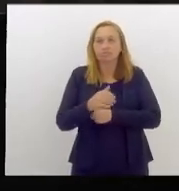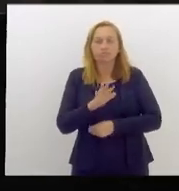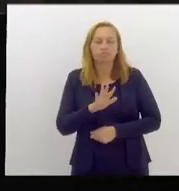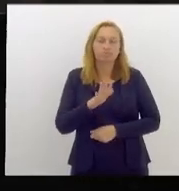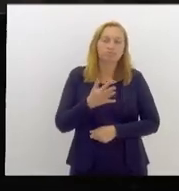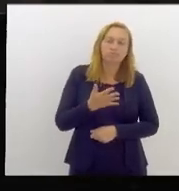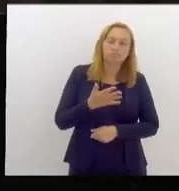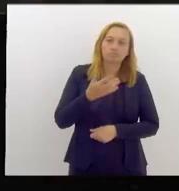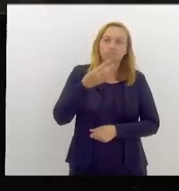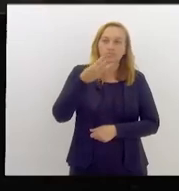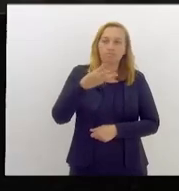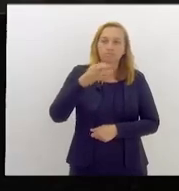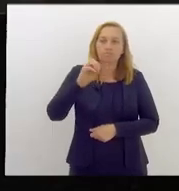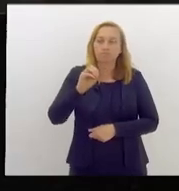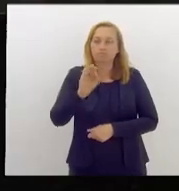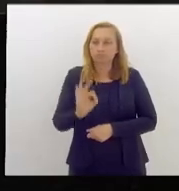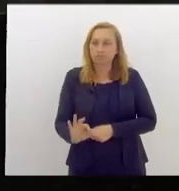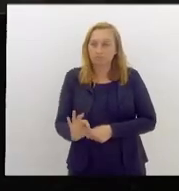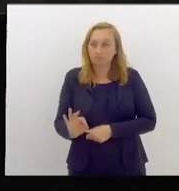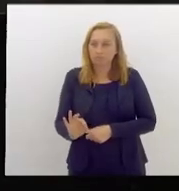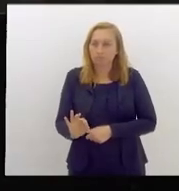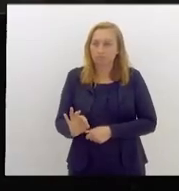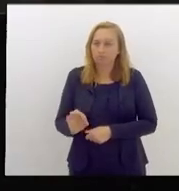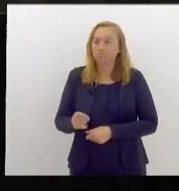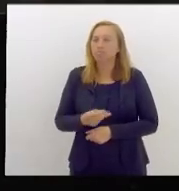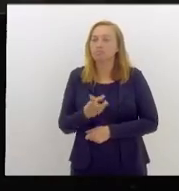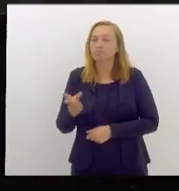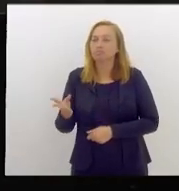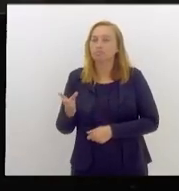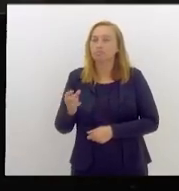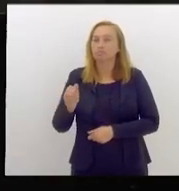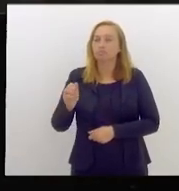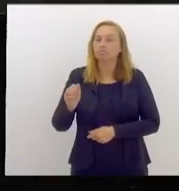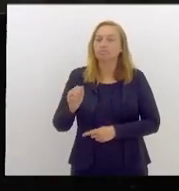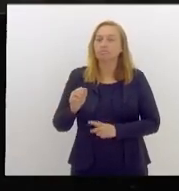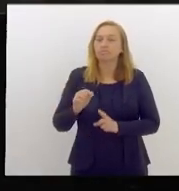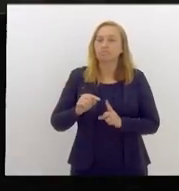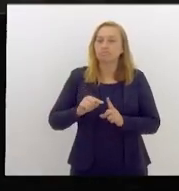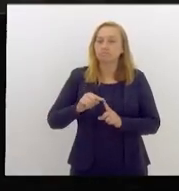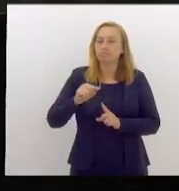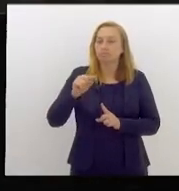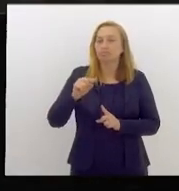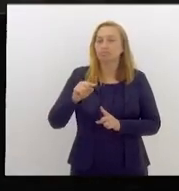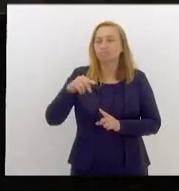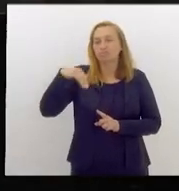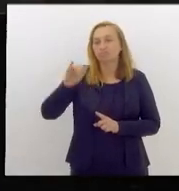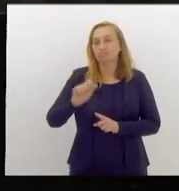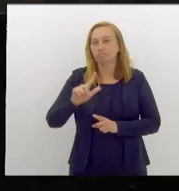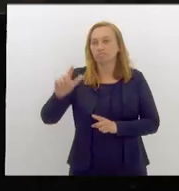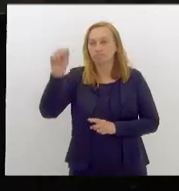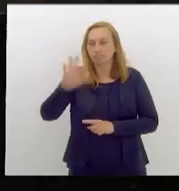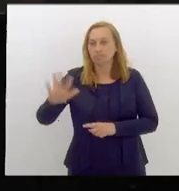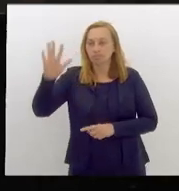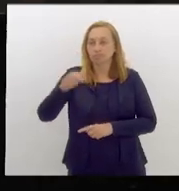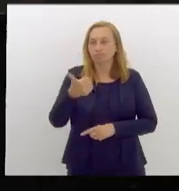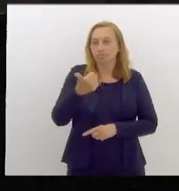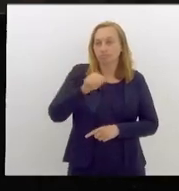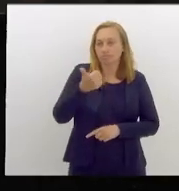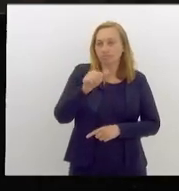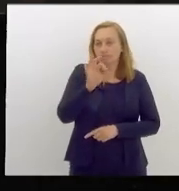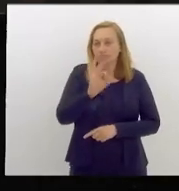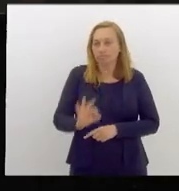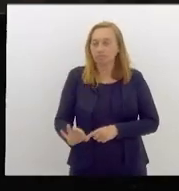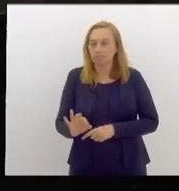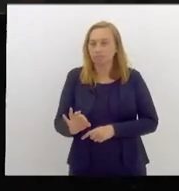menos do que 30% enquanto que a média Nacional do momento é de 11% da